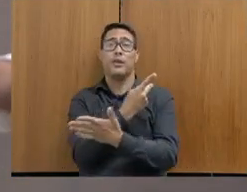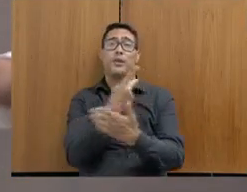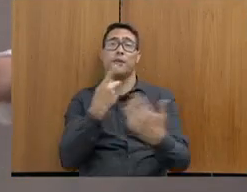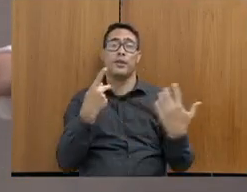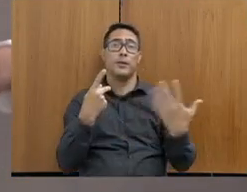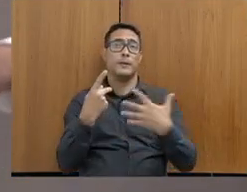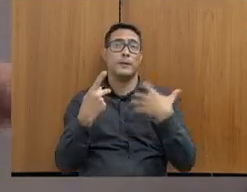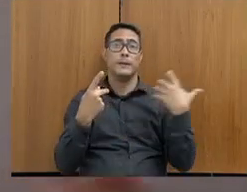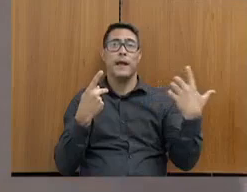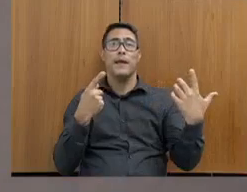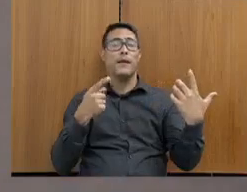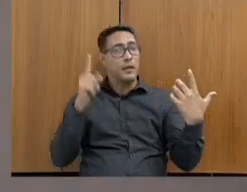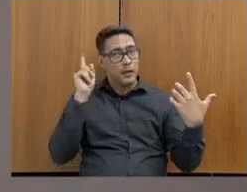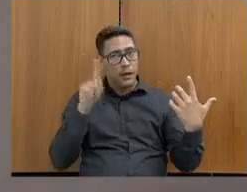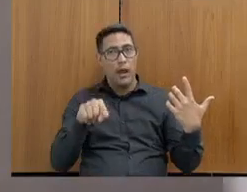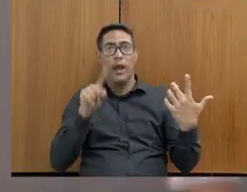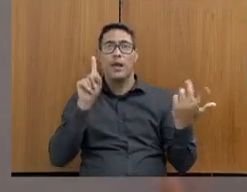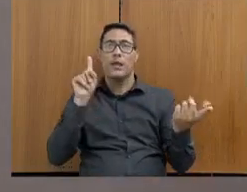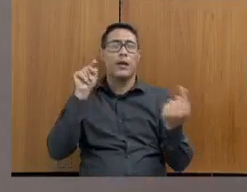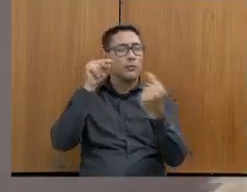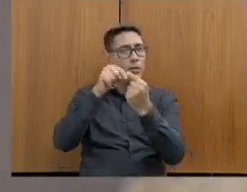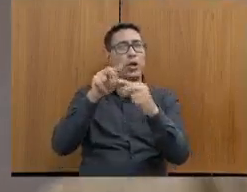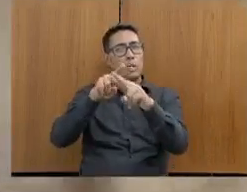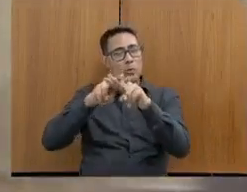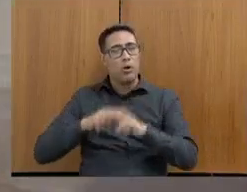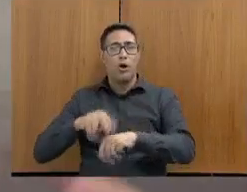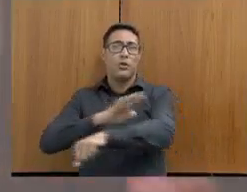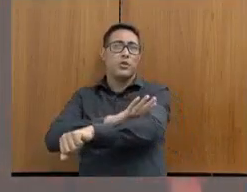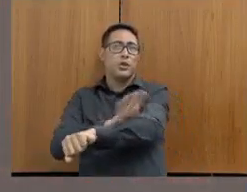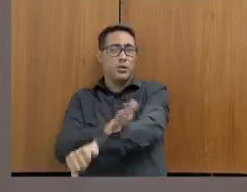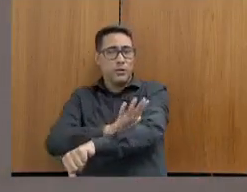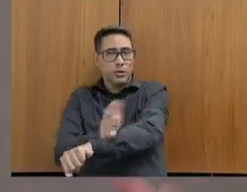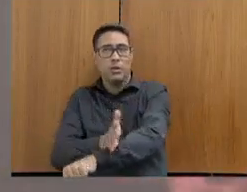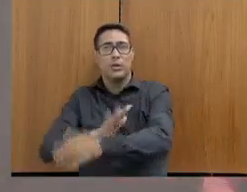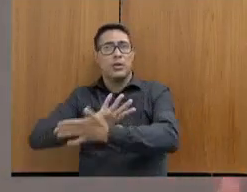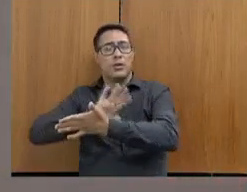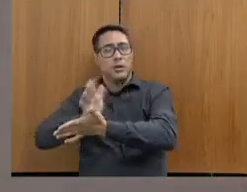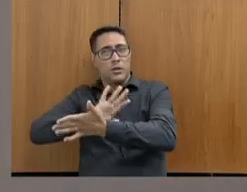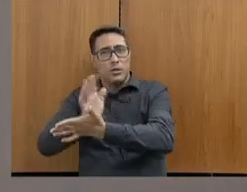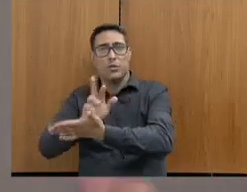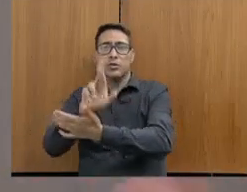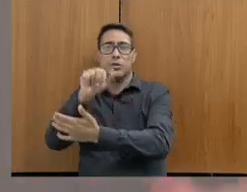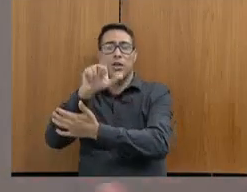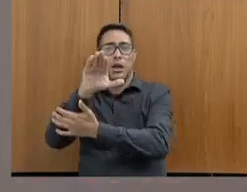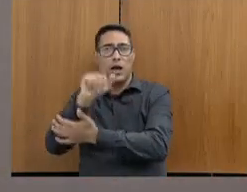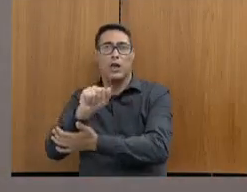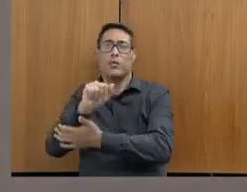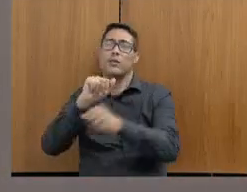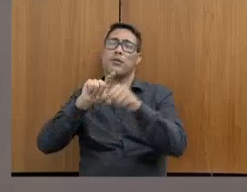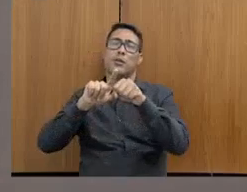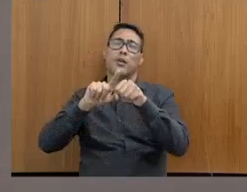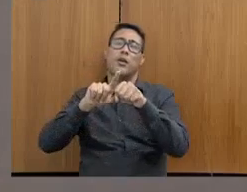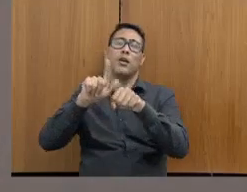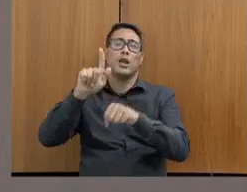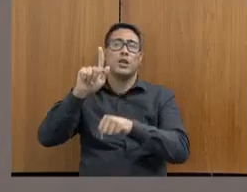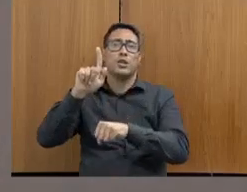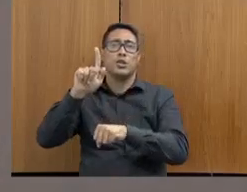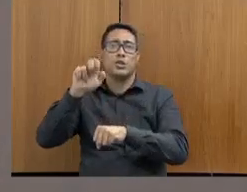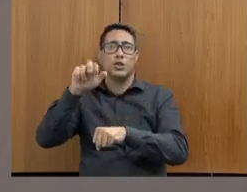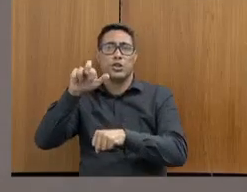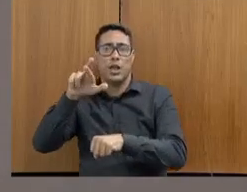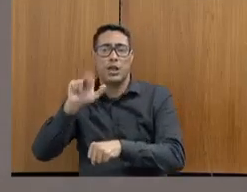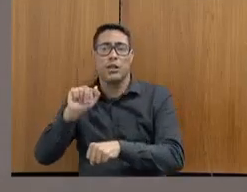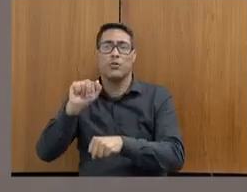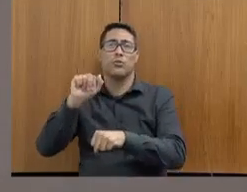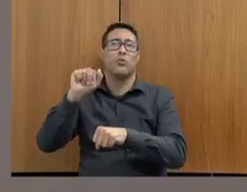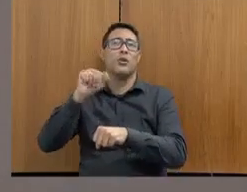que culminassem em racismo discriminação raça é gênero religião é então eu tenho